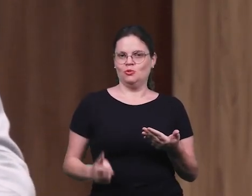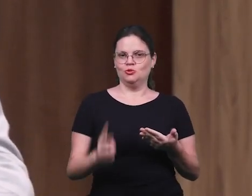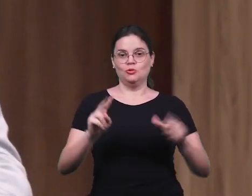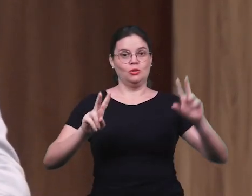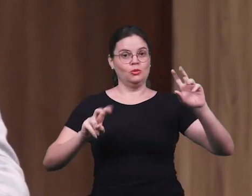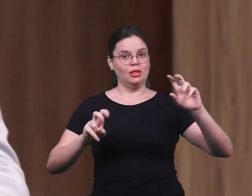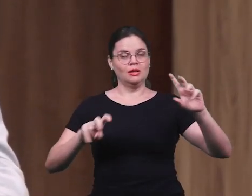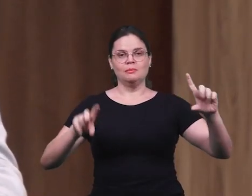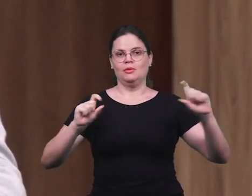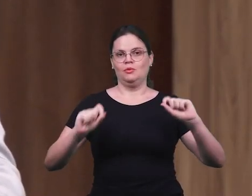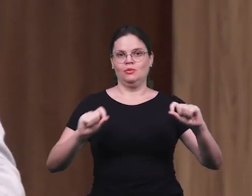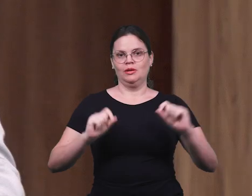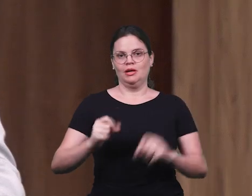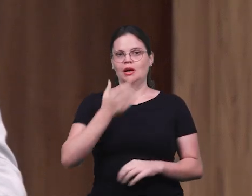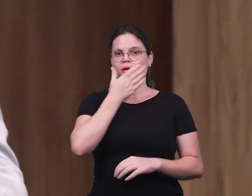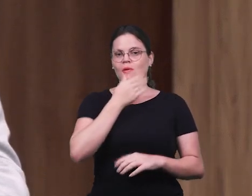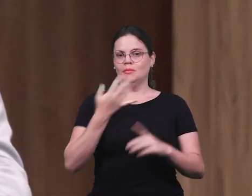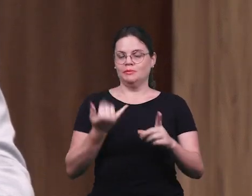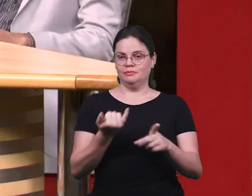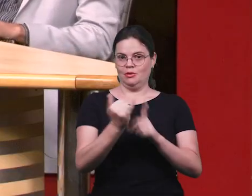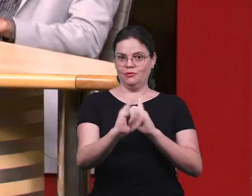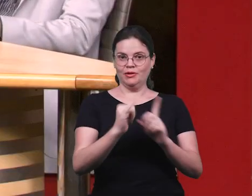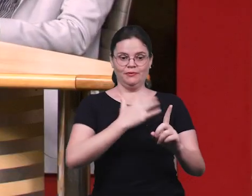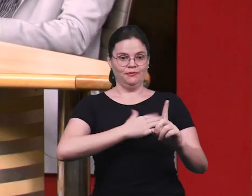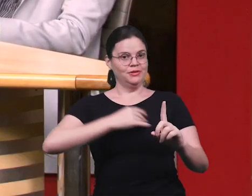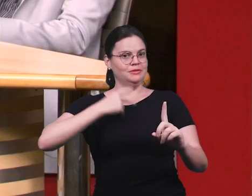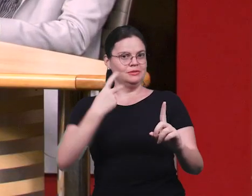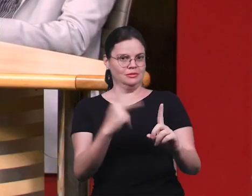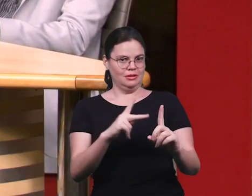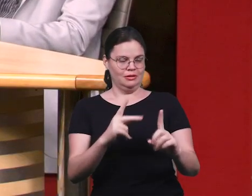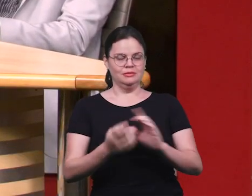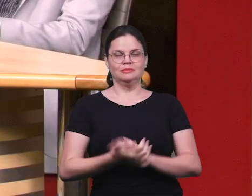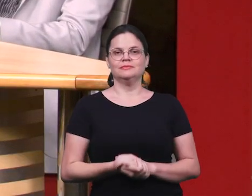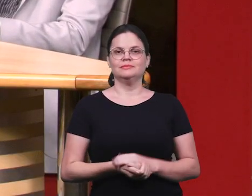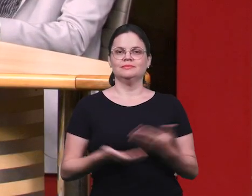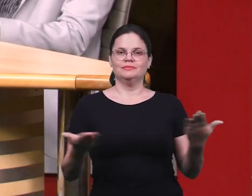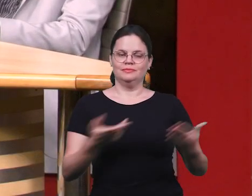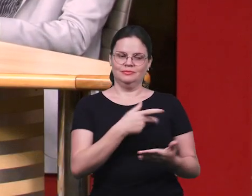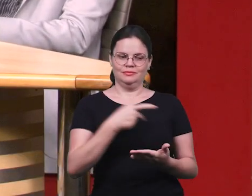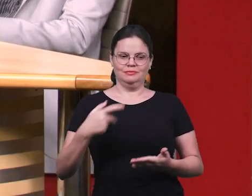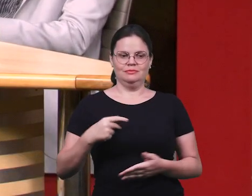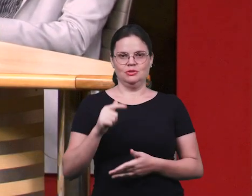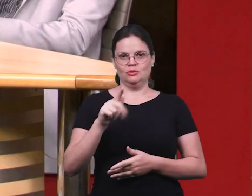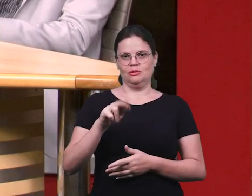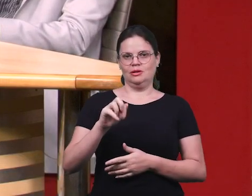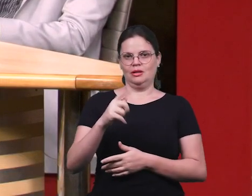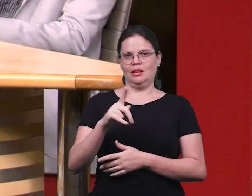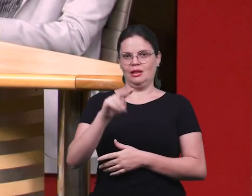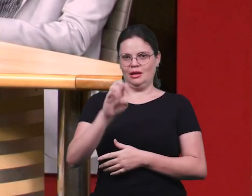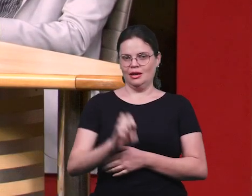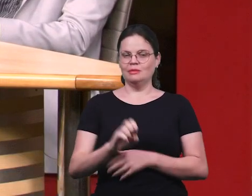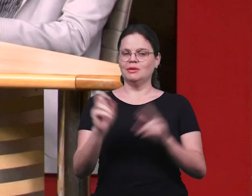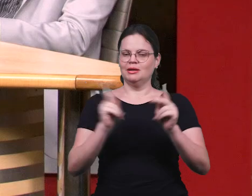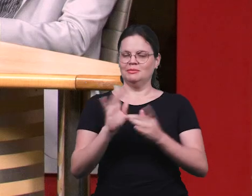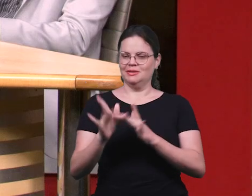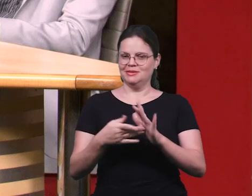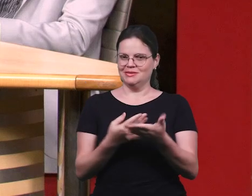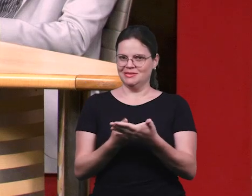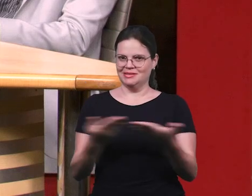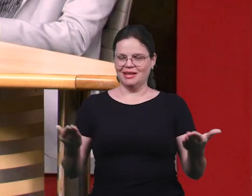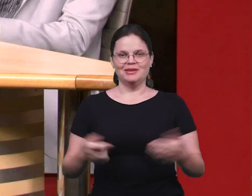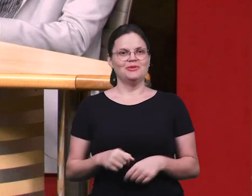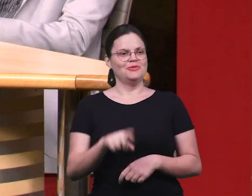Profetas. E está aqui conosco hoje o pastor Guilherme. Guilherme, a paz do Senhor. Paz do Senhor, pastor Marcelo,